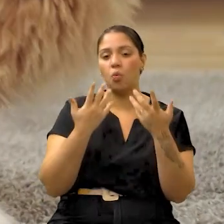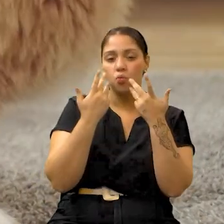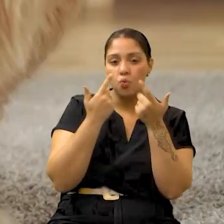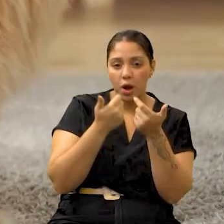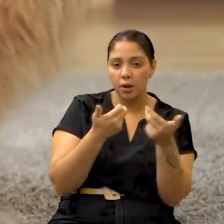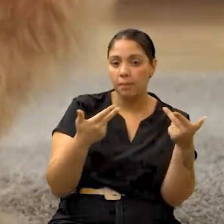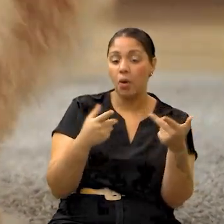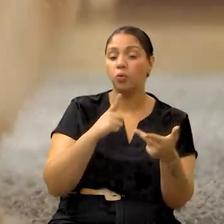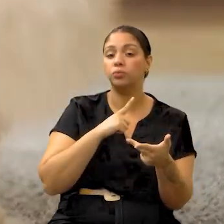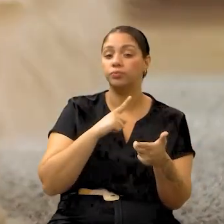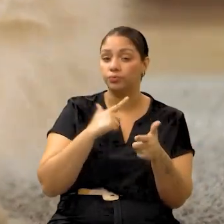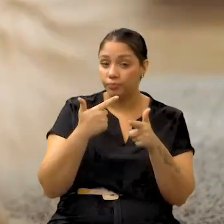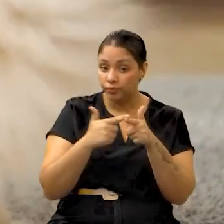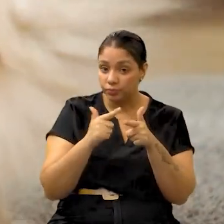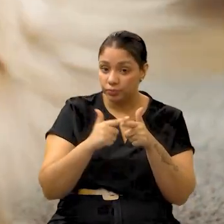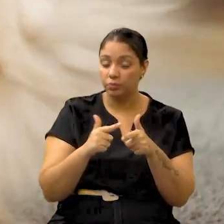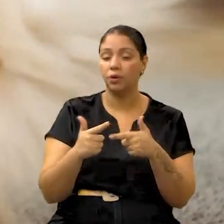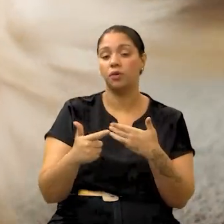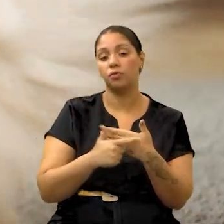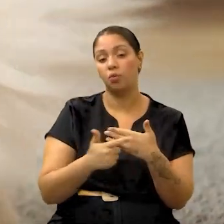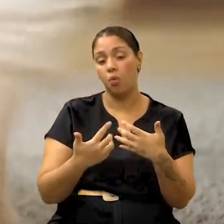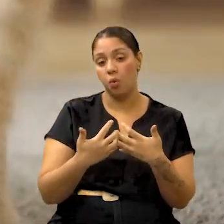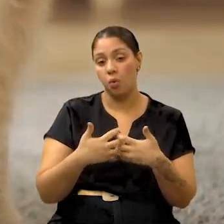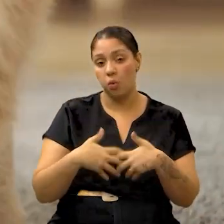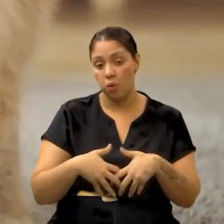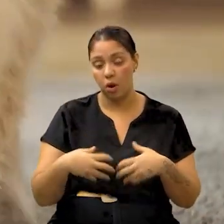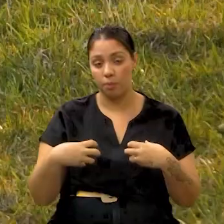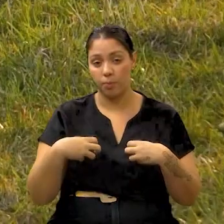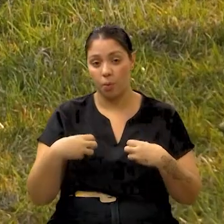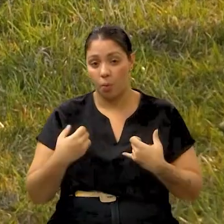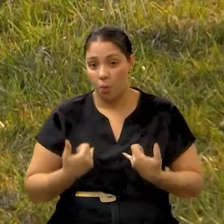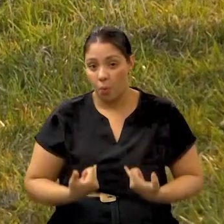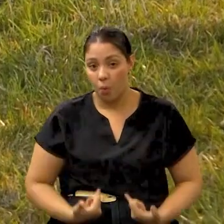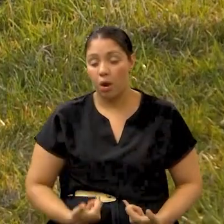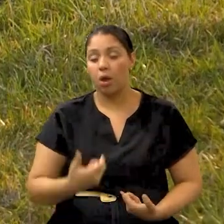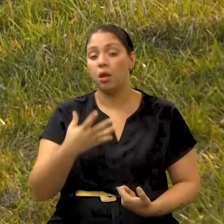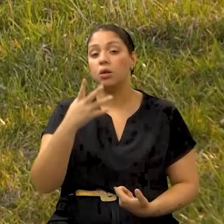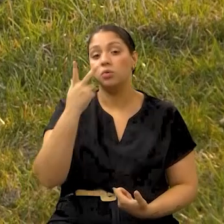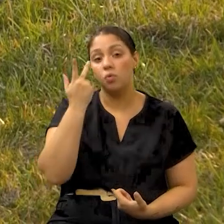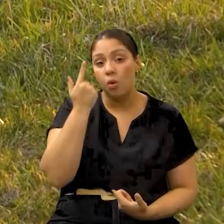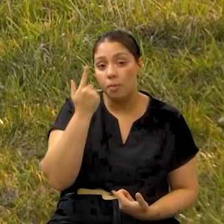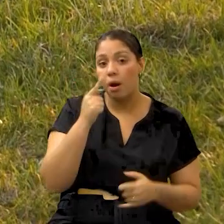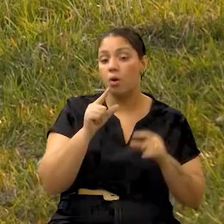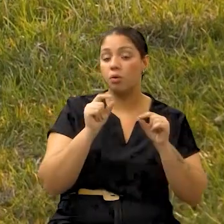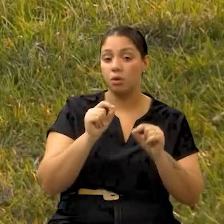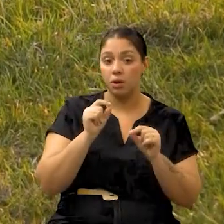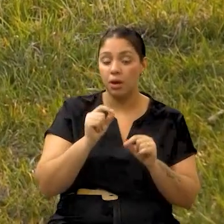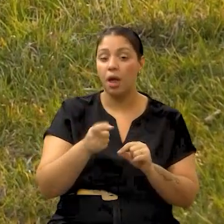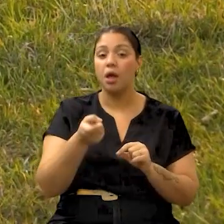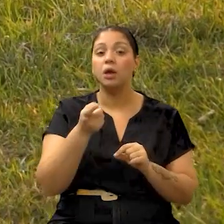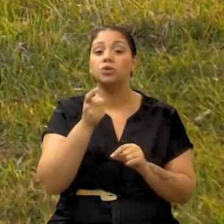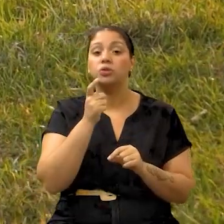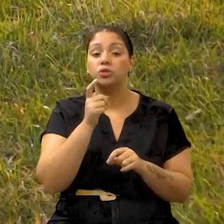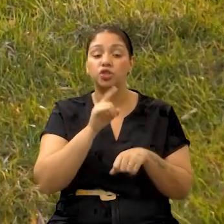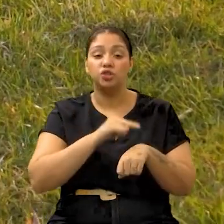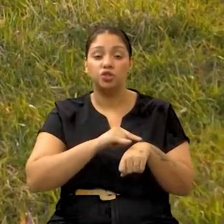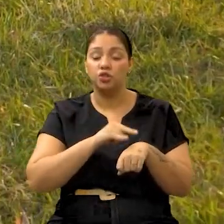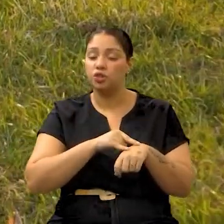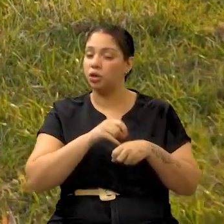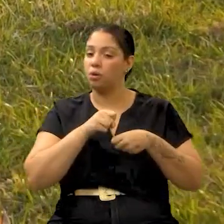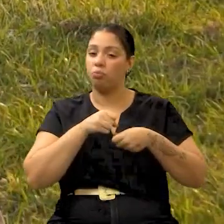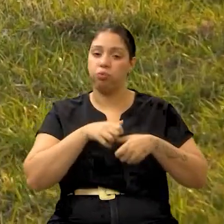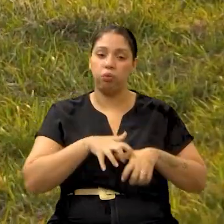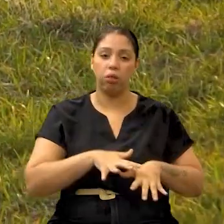tem um comprometimento da funcionalidade do rim, ele geralmente produz uma urina mais